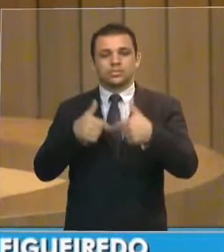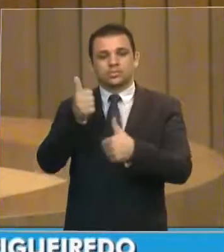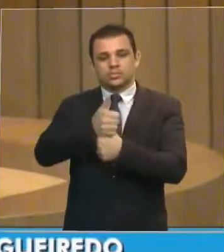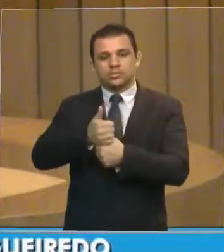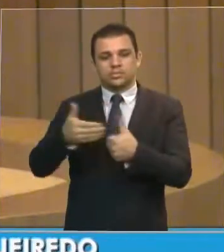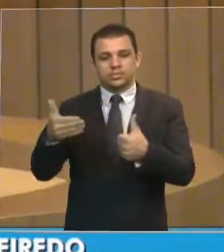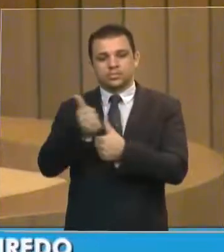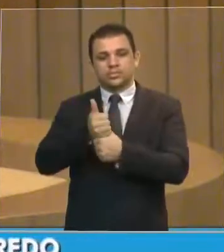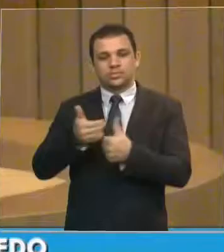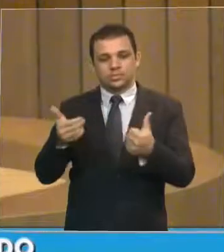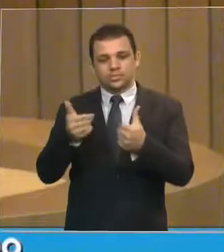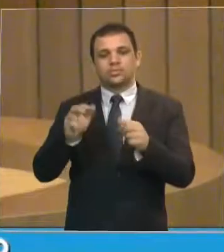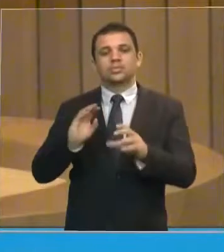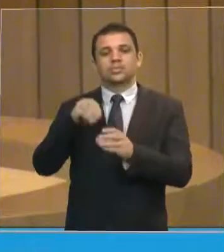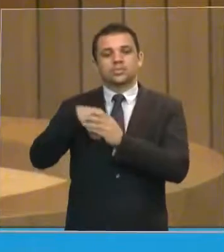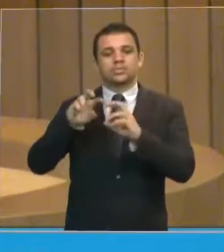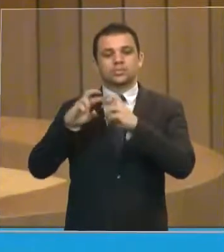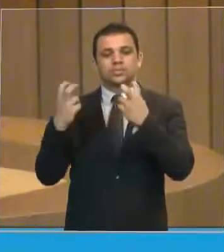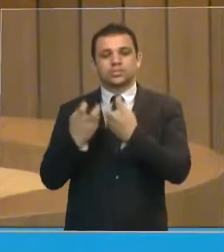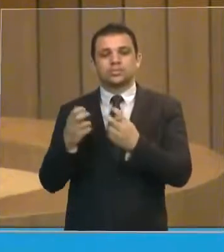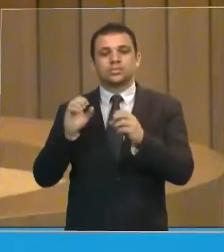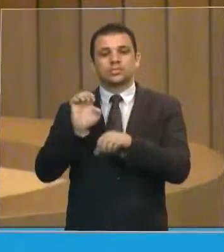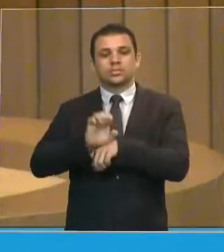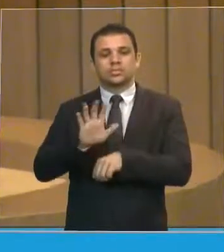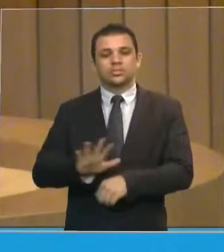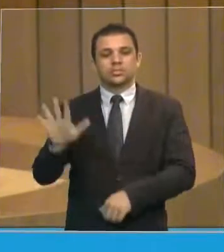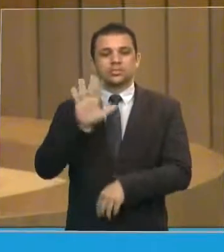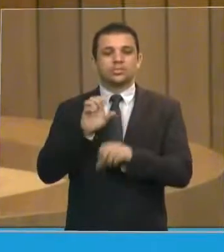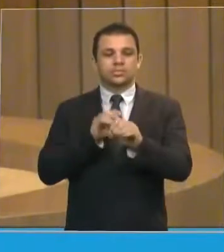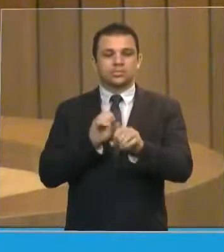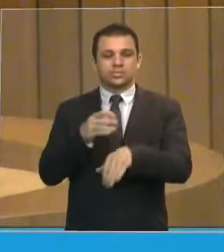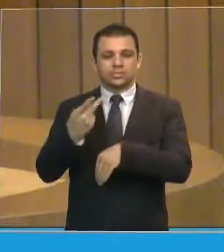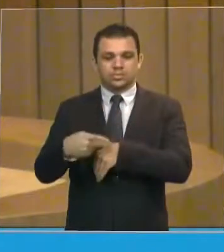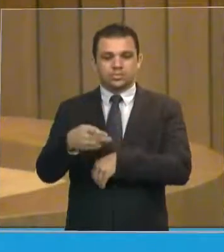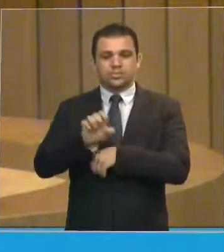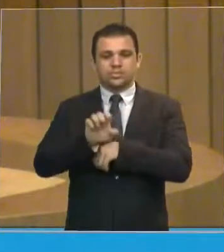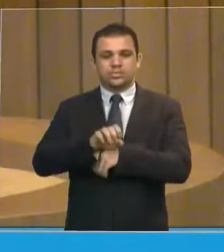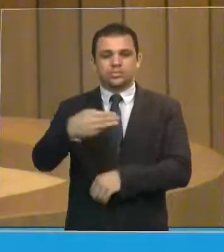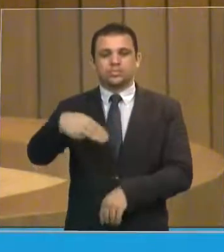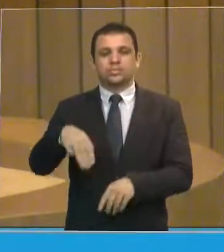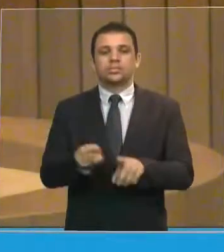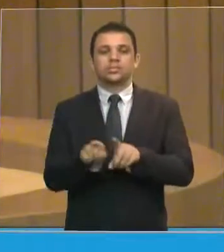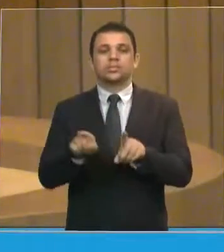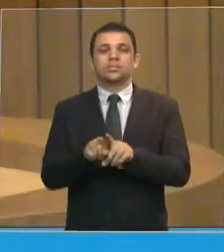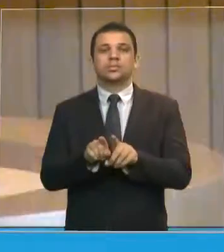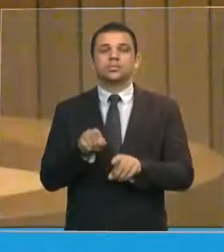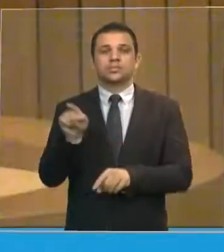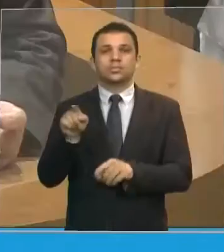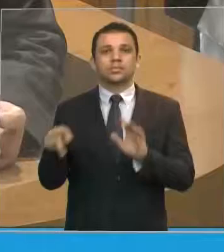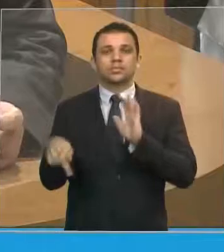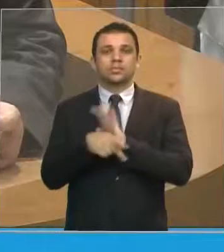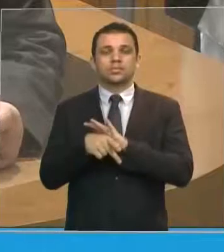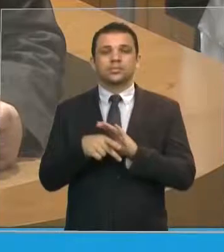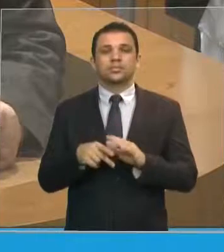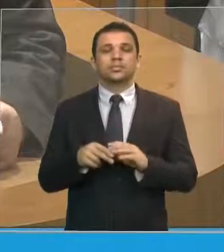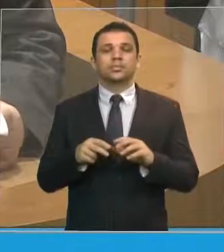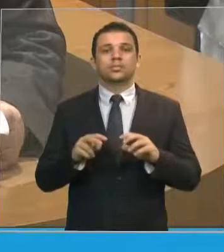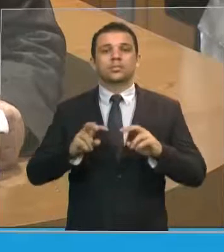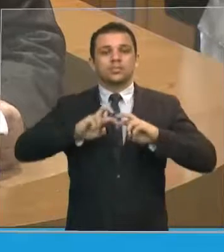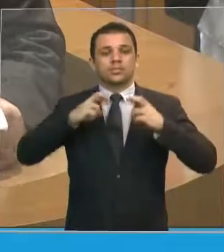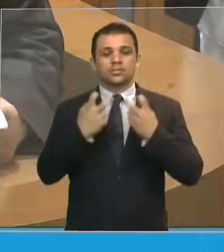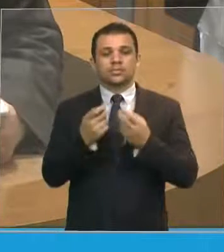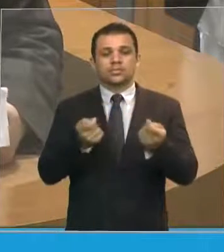Estadual de Educação do Maranhão, membro da Comissão de Negociação da